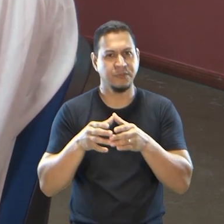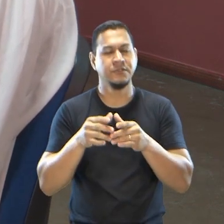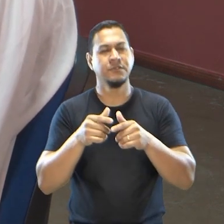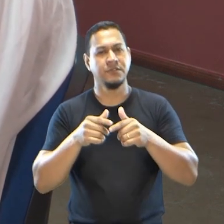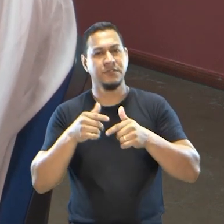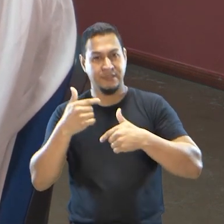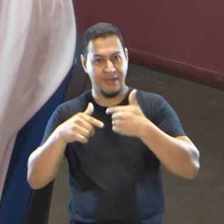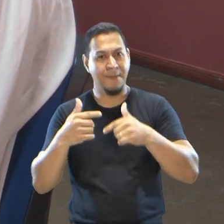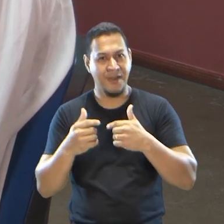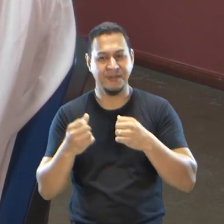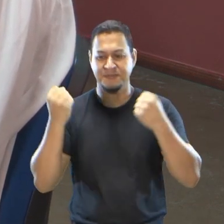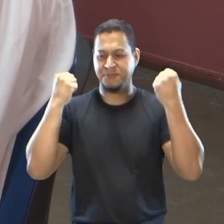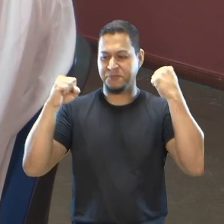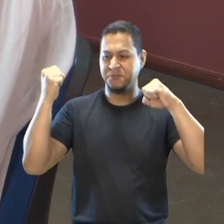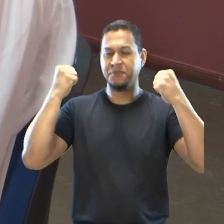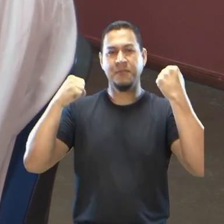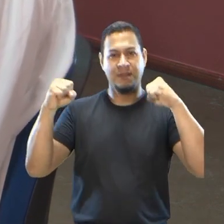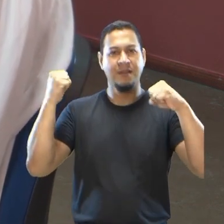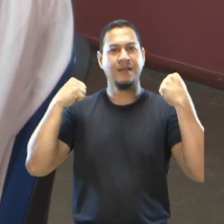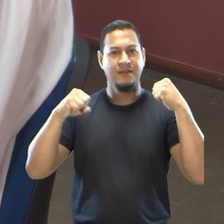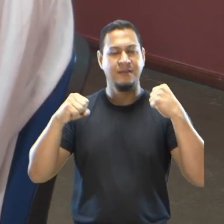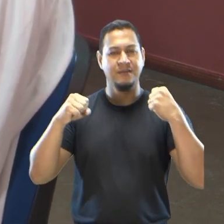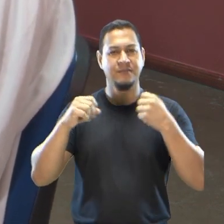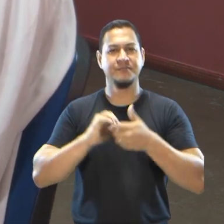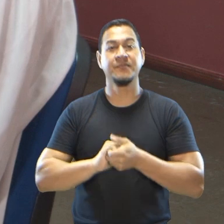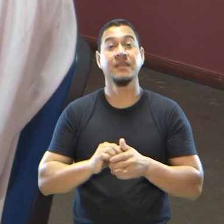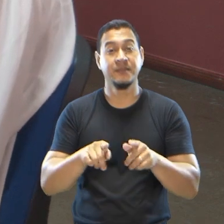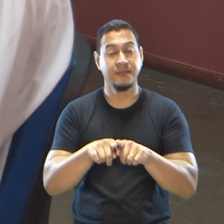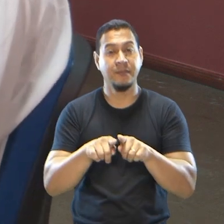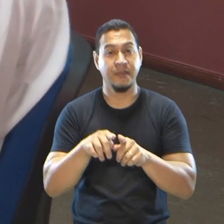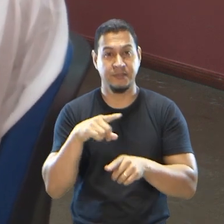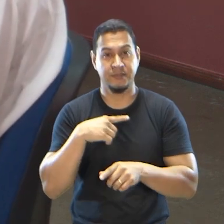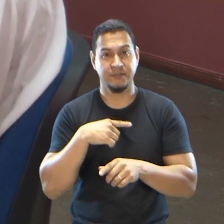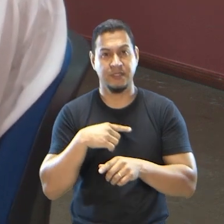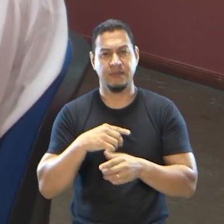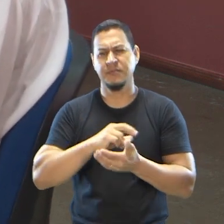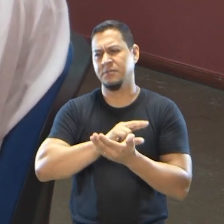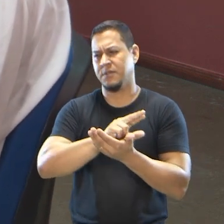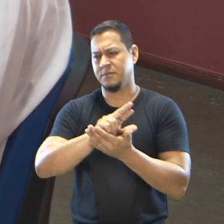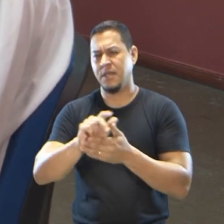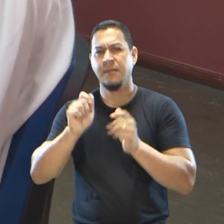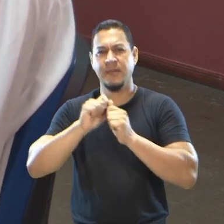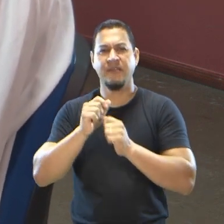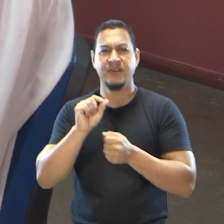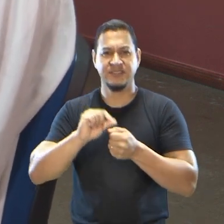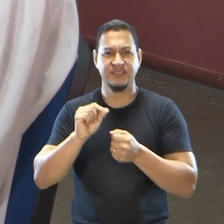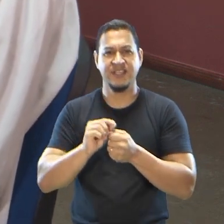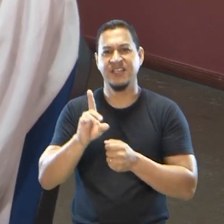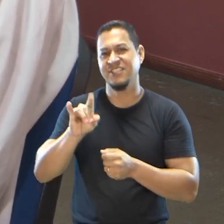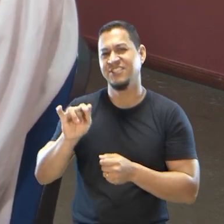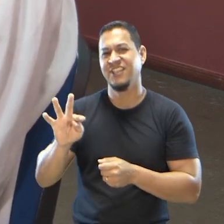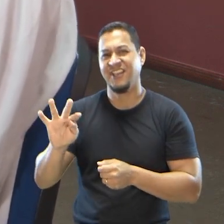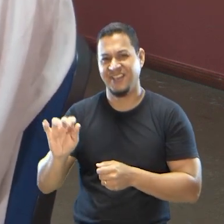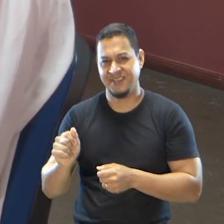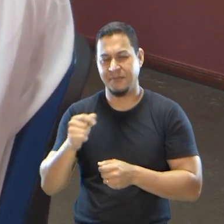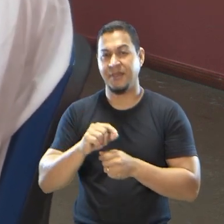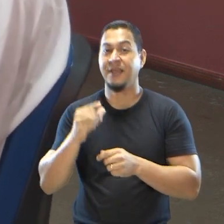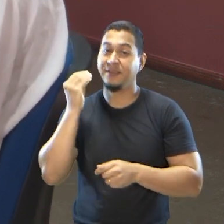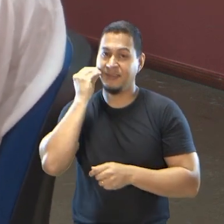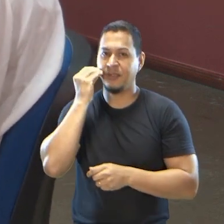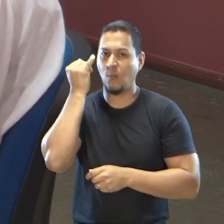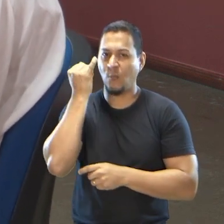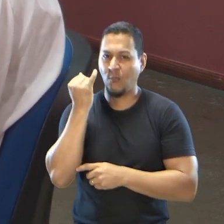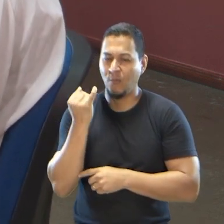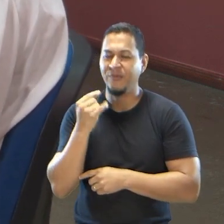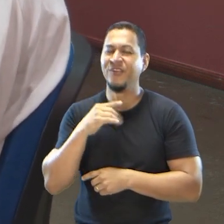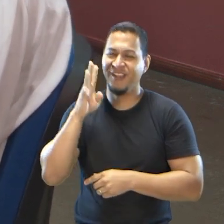de atividade física, né? A gente teve aí também de dieta para tentar emagrecer. Foi